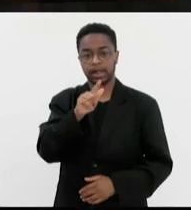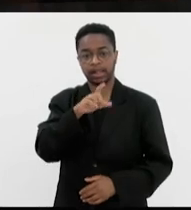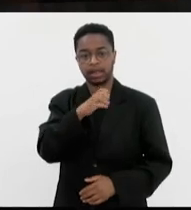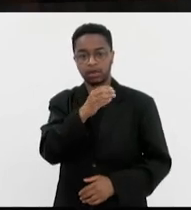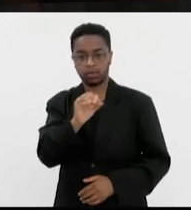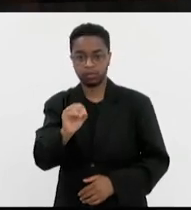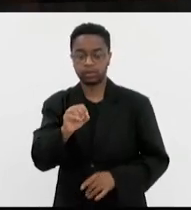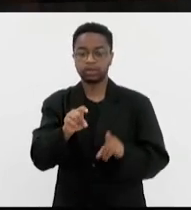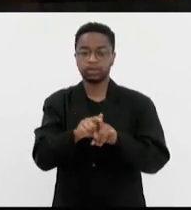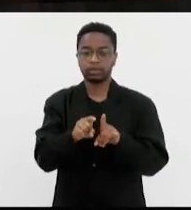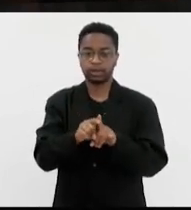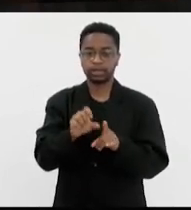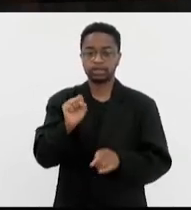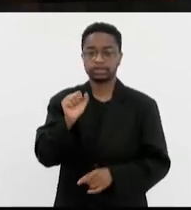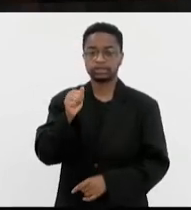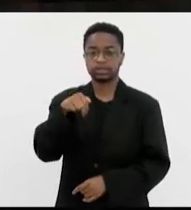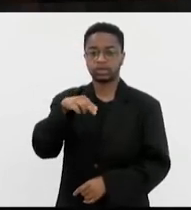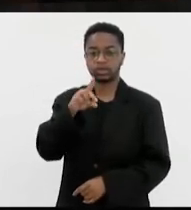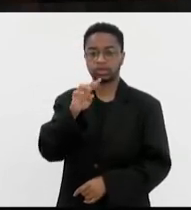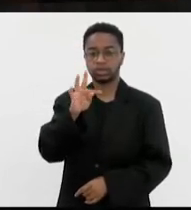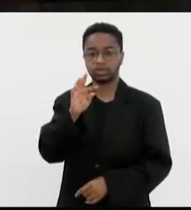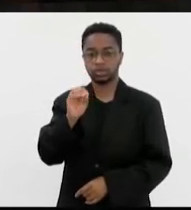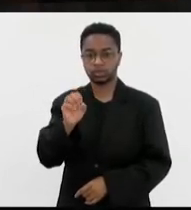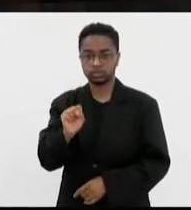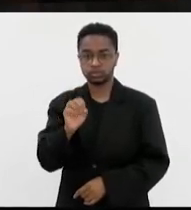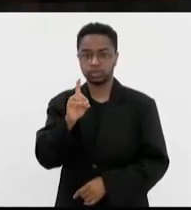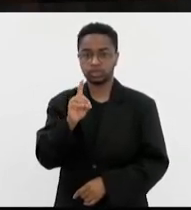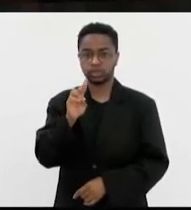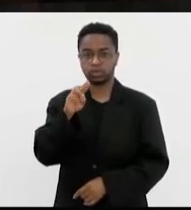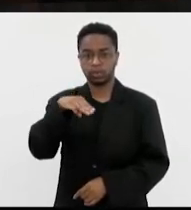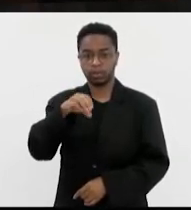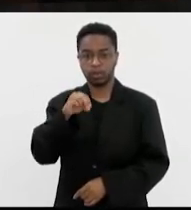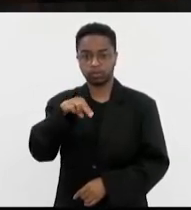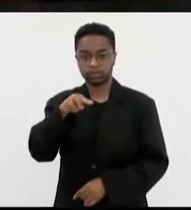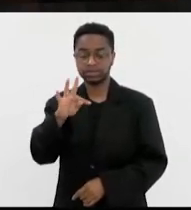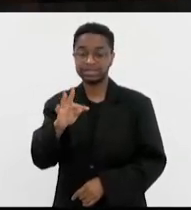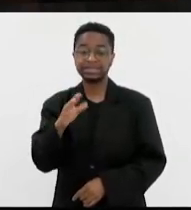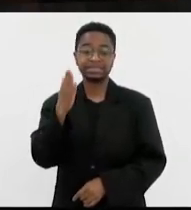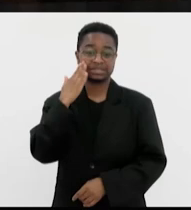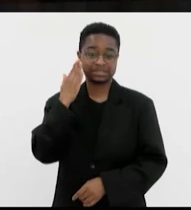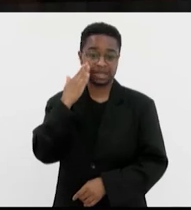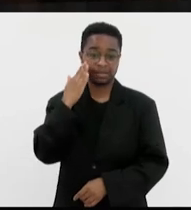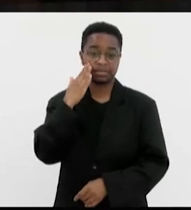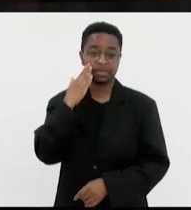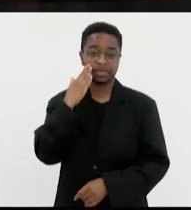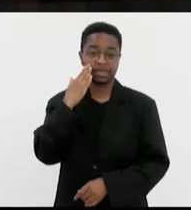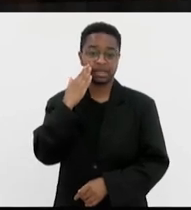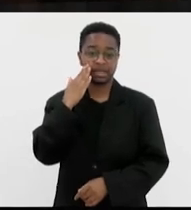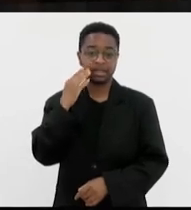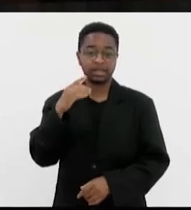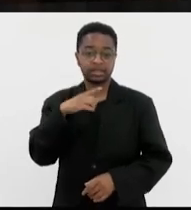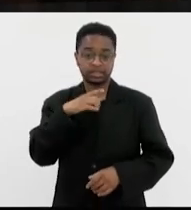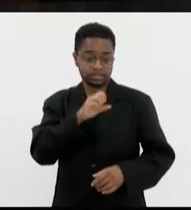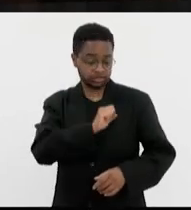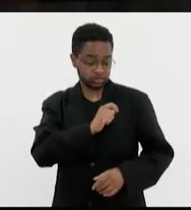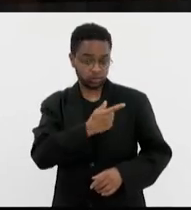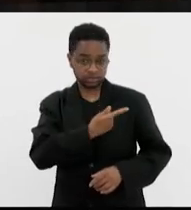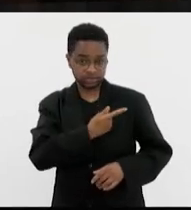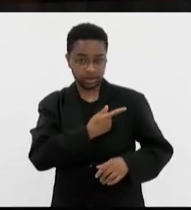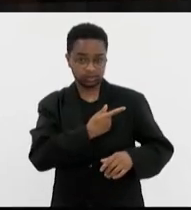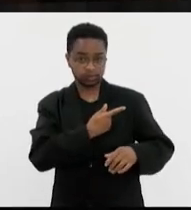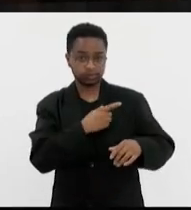Dumont, já sabe que nos verões, em cima de São Gonçalo, tem um cúmulo Nimbus que está sempre parado